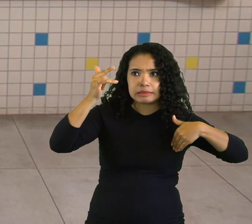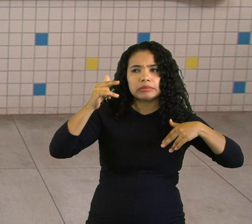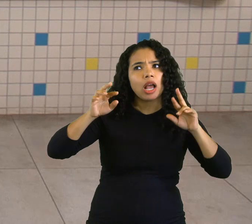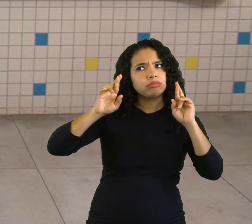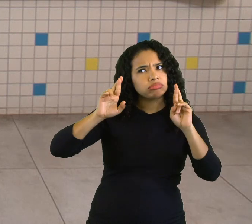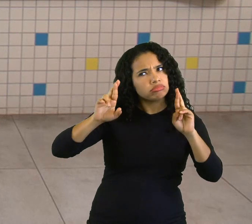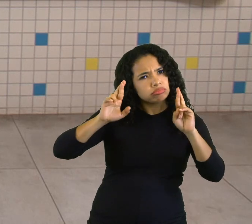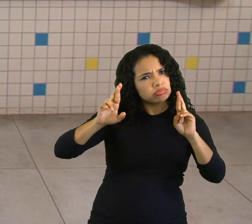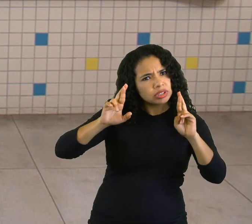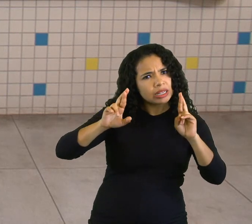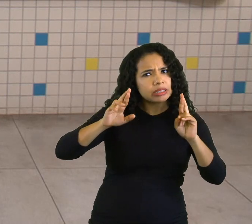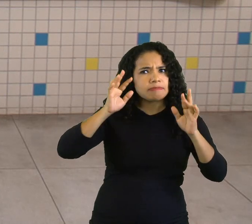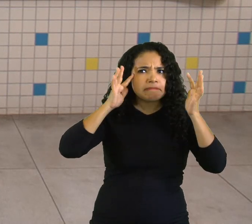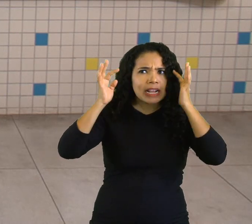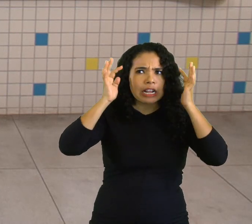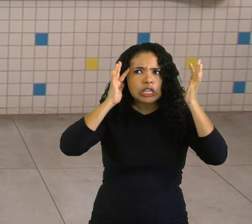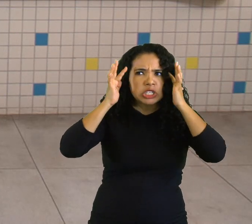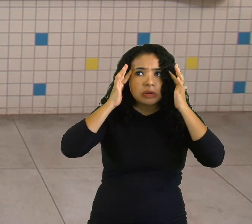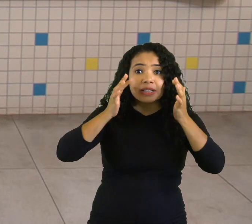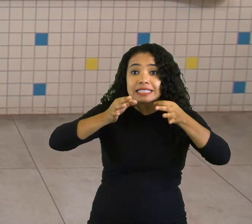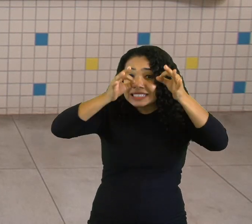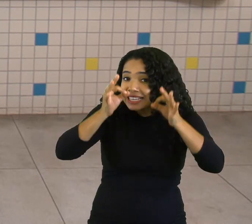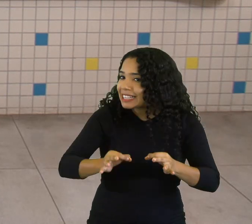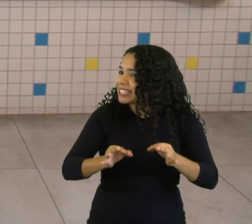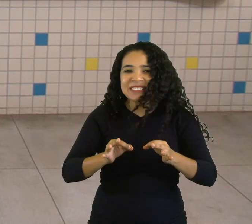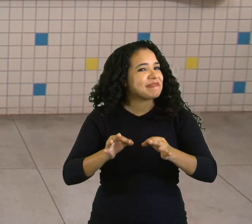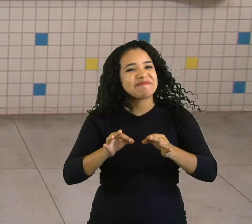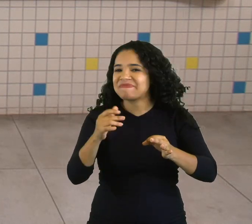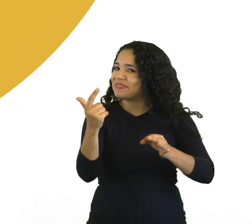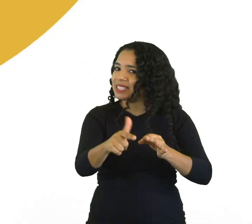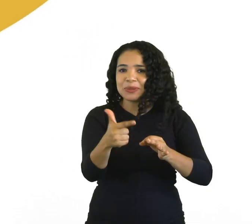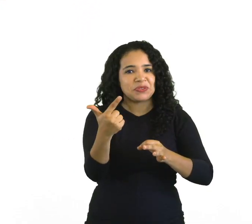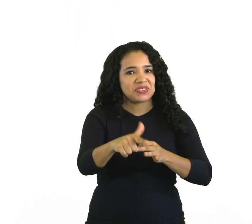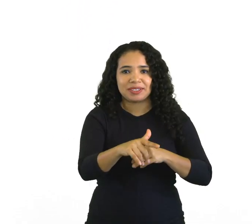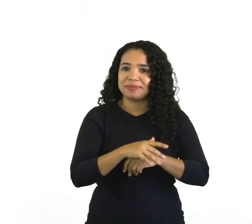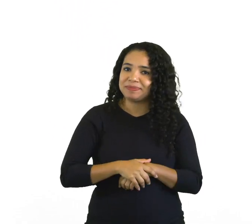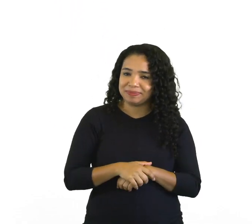tem uma certeza. Ok, guys? Understand? Ok.